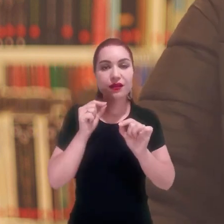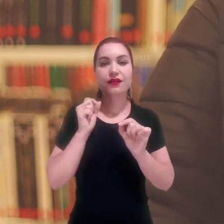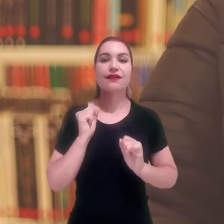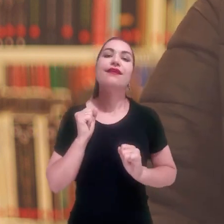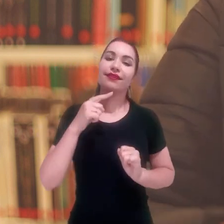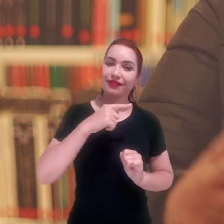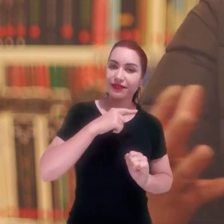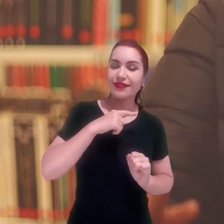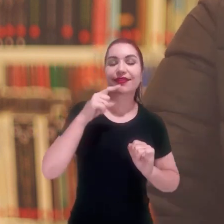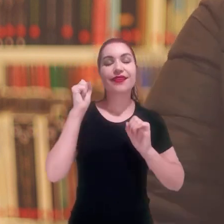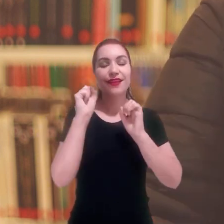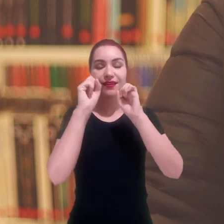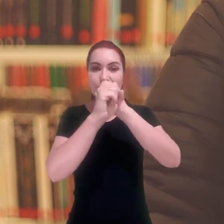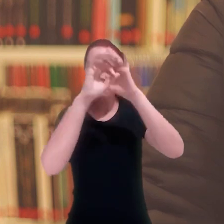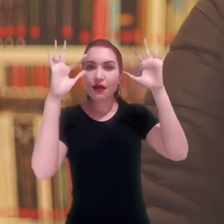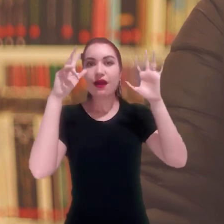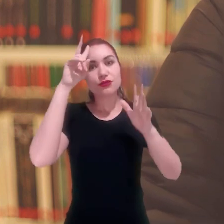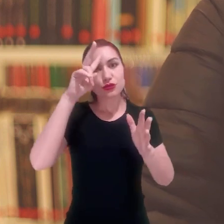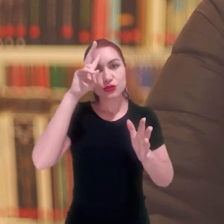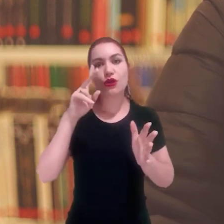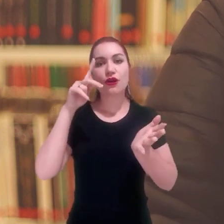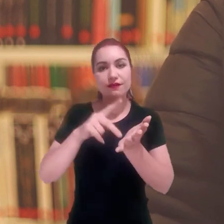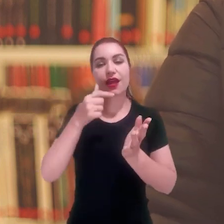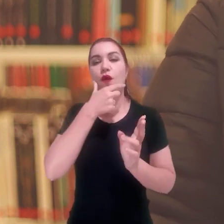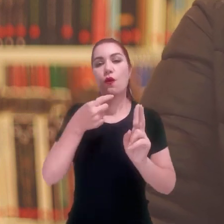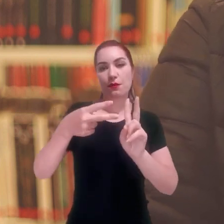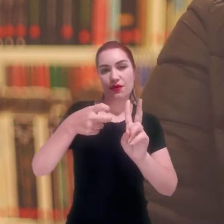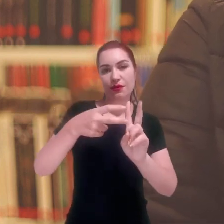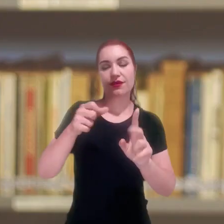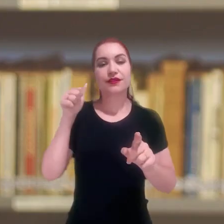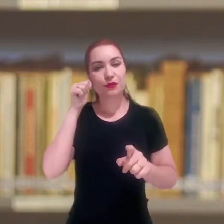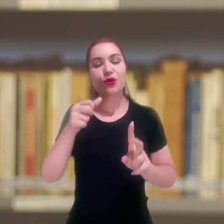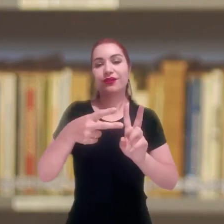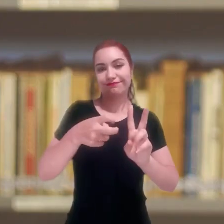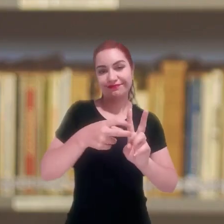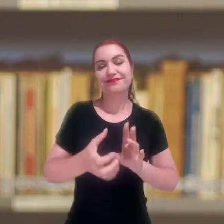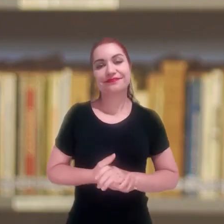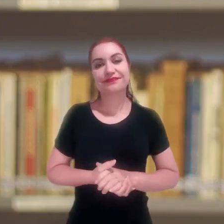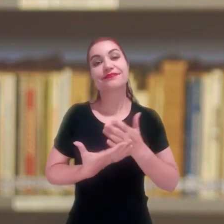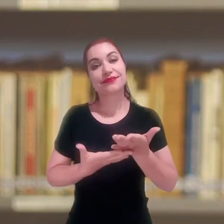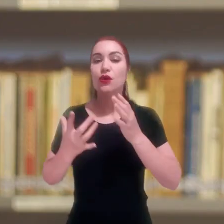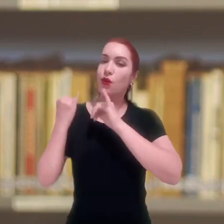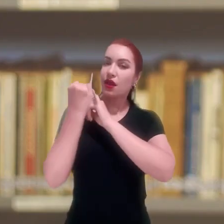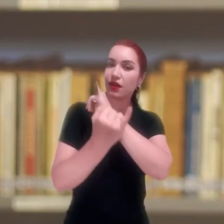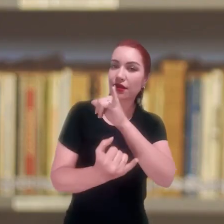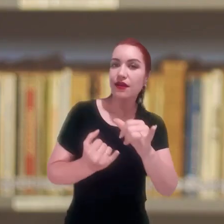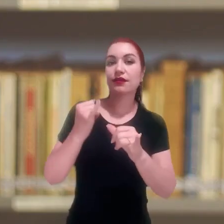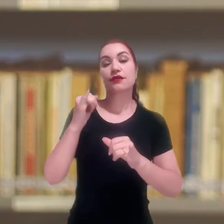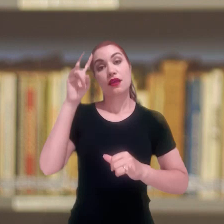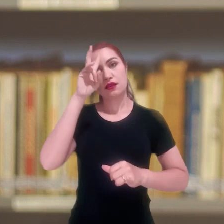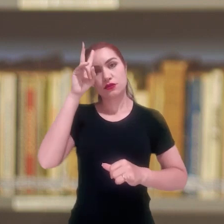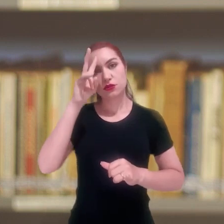toda essa magia em torno do Sepete Araju e da Pulquéria. Então essa lenda é capaz de explicar esse contexto